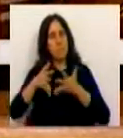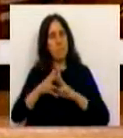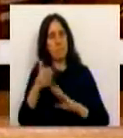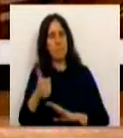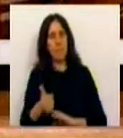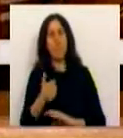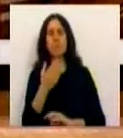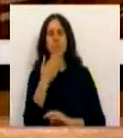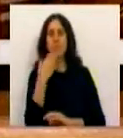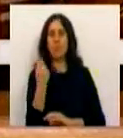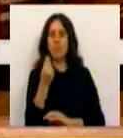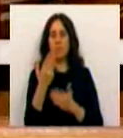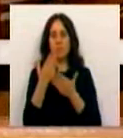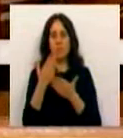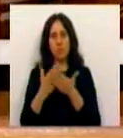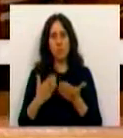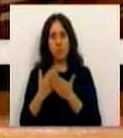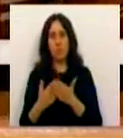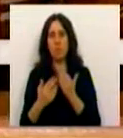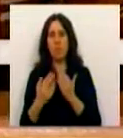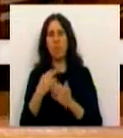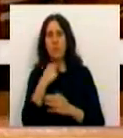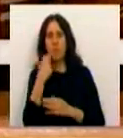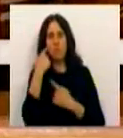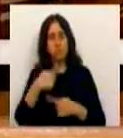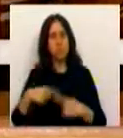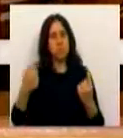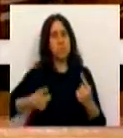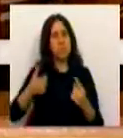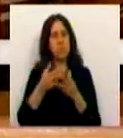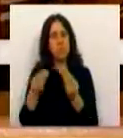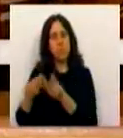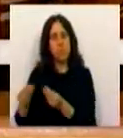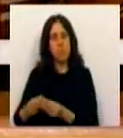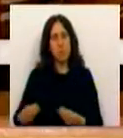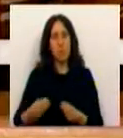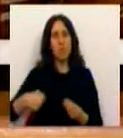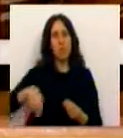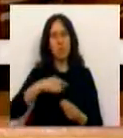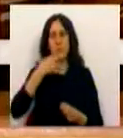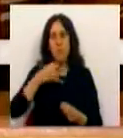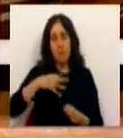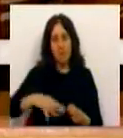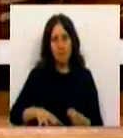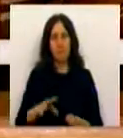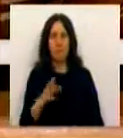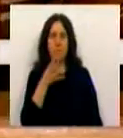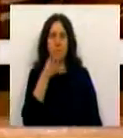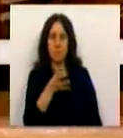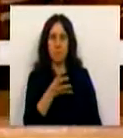um papel e uma dimensão fundamentais na busca de soluções que sirvam o bem comum que todos ambicionamos. Disse.